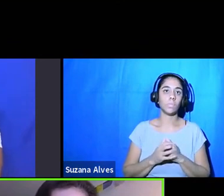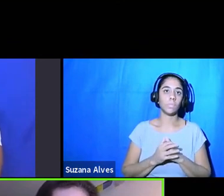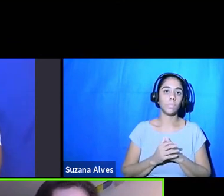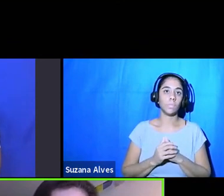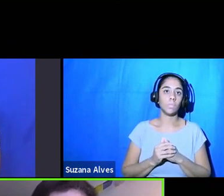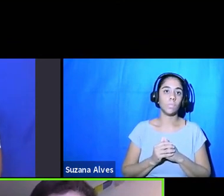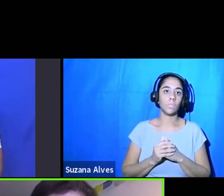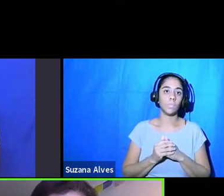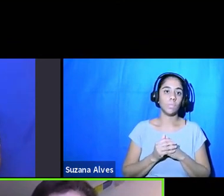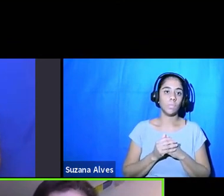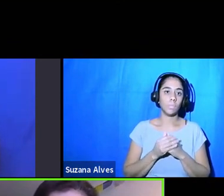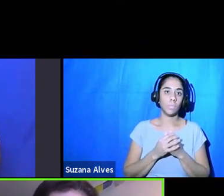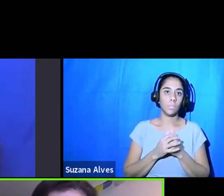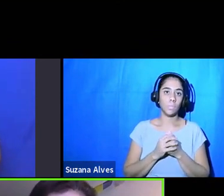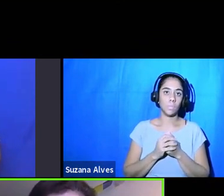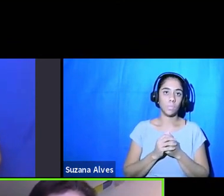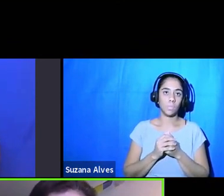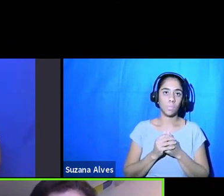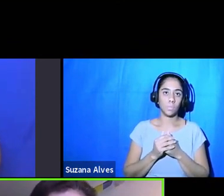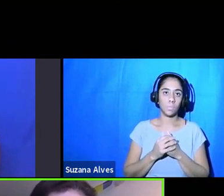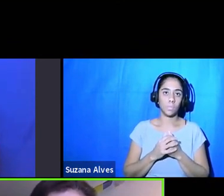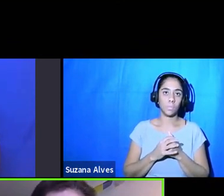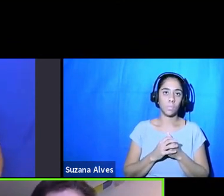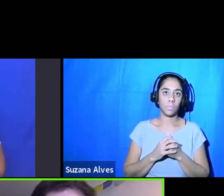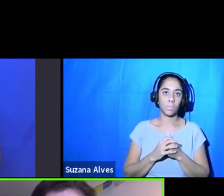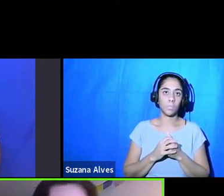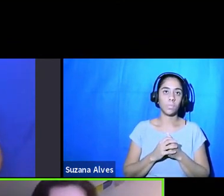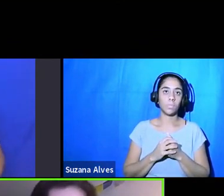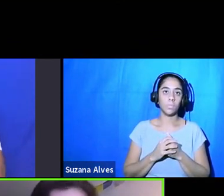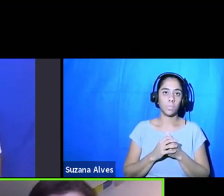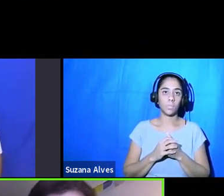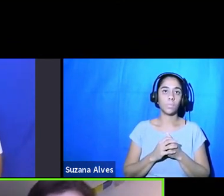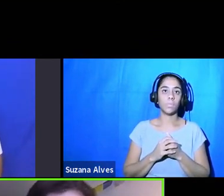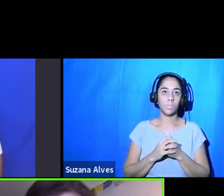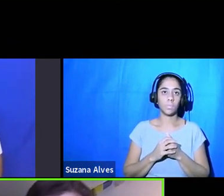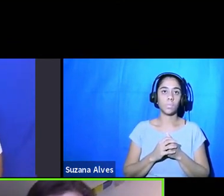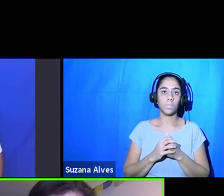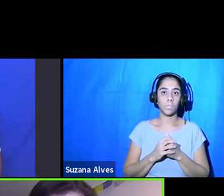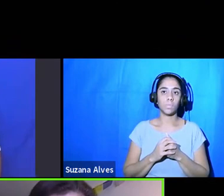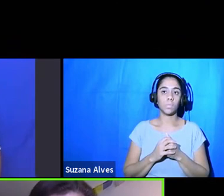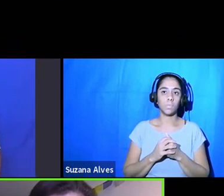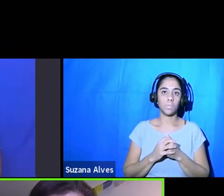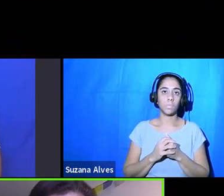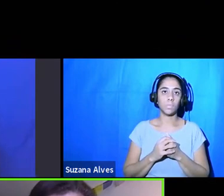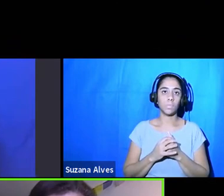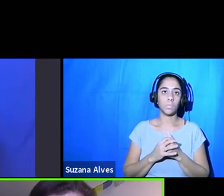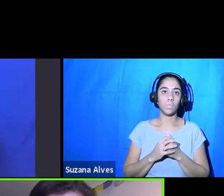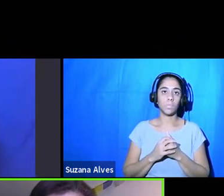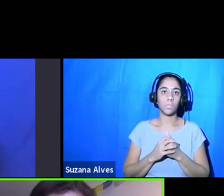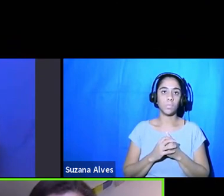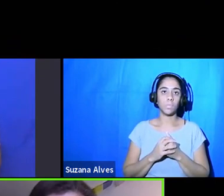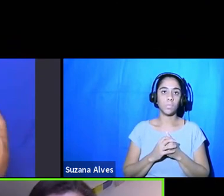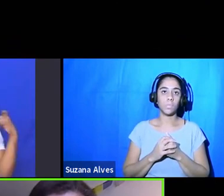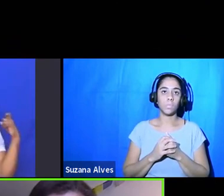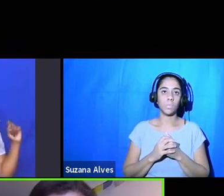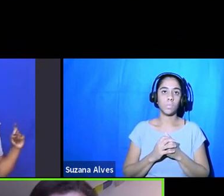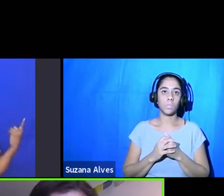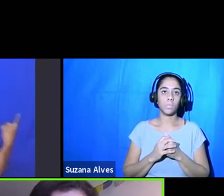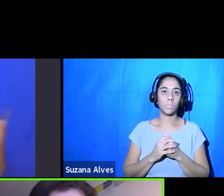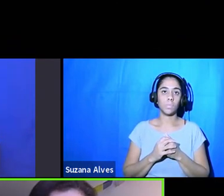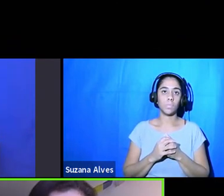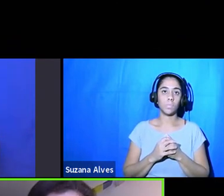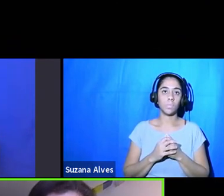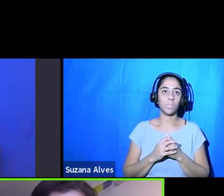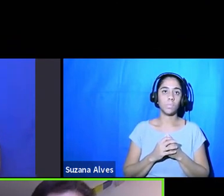de la violencia del despojo justificado jurídicamente e